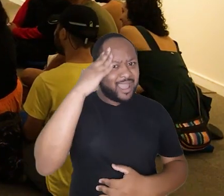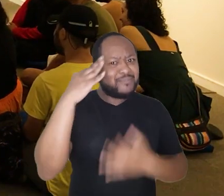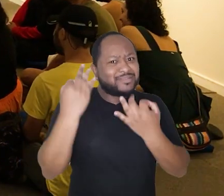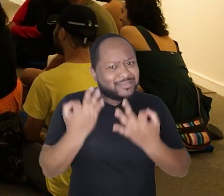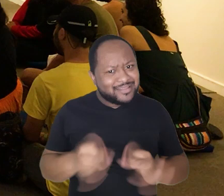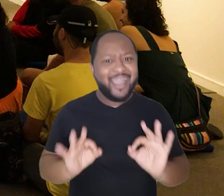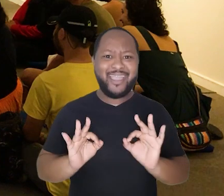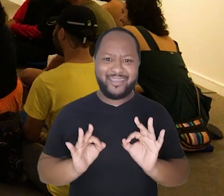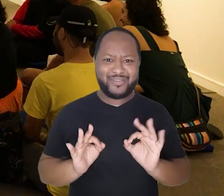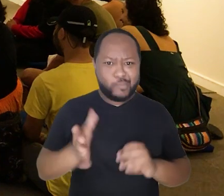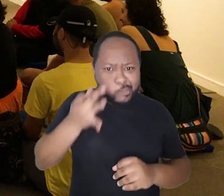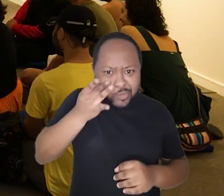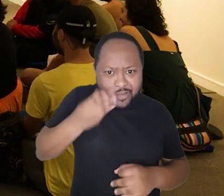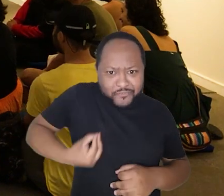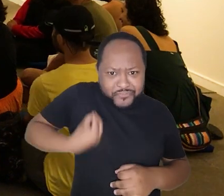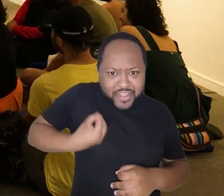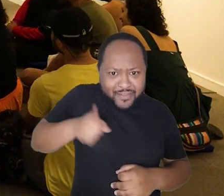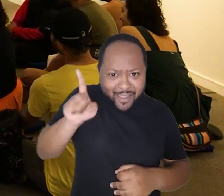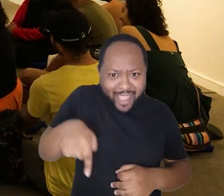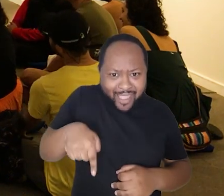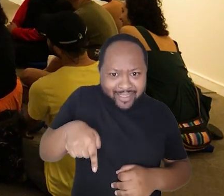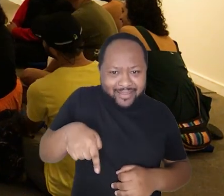viu? Não? Como é que você adivinhou?